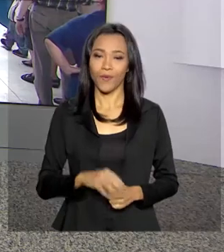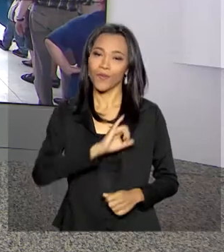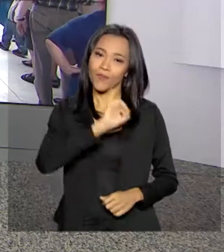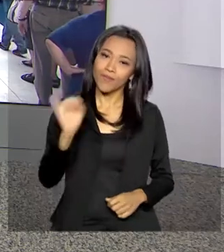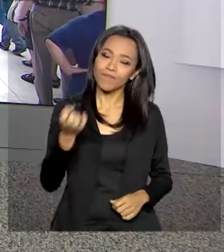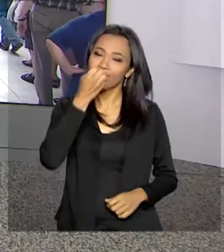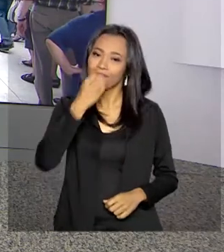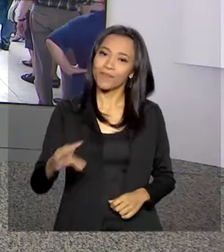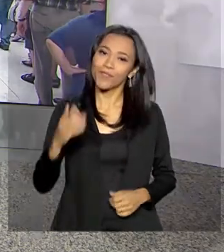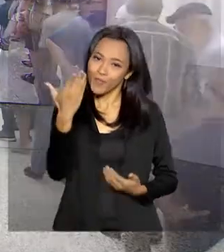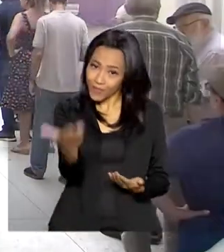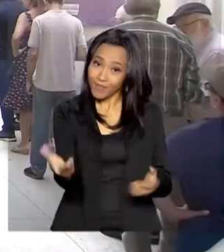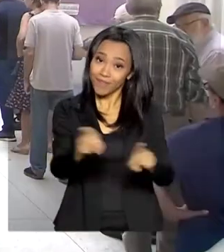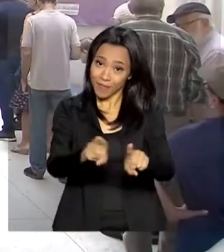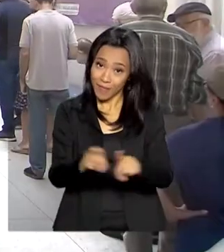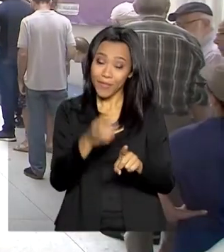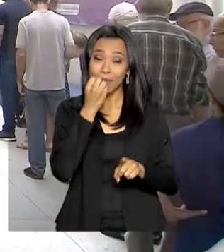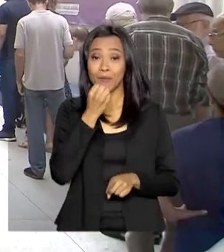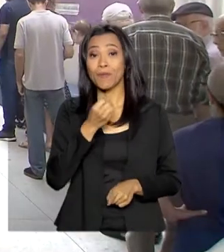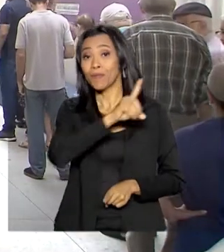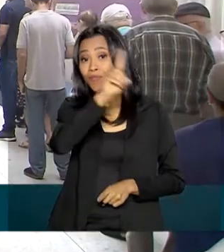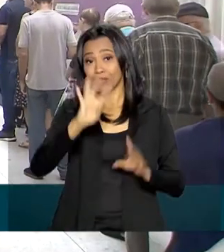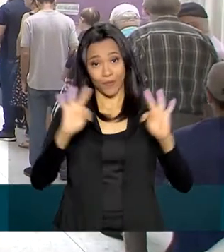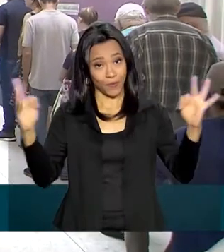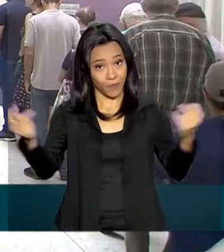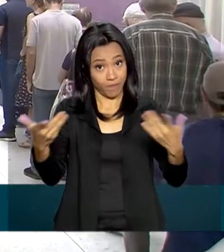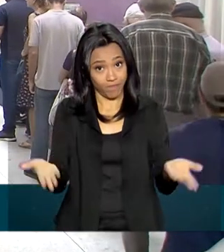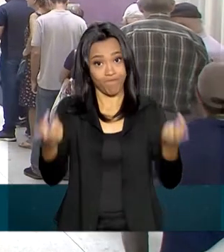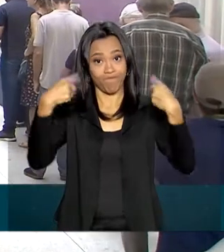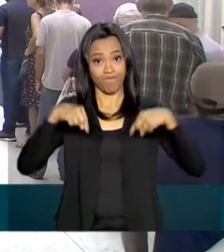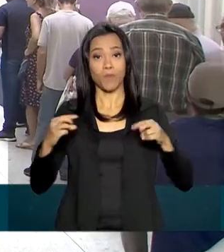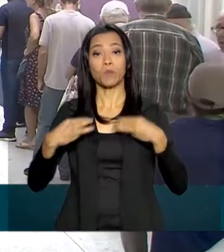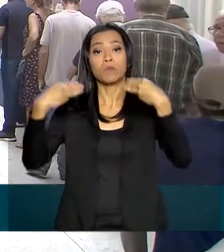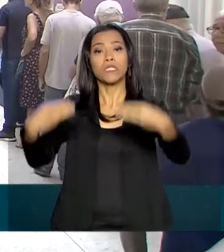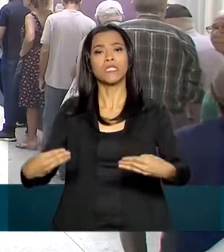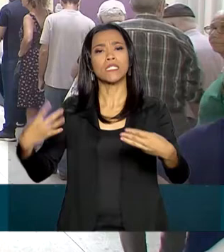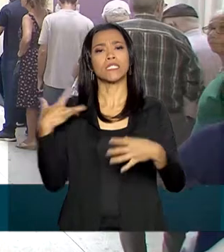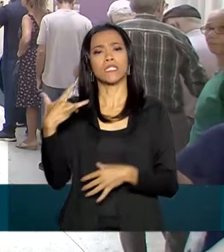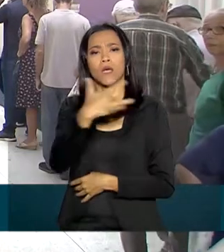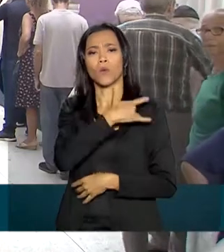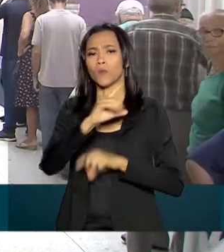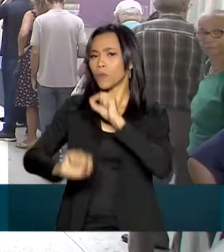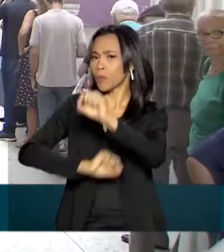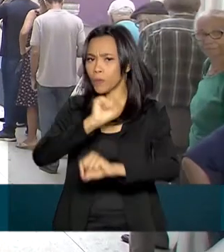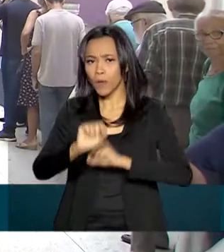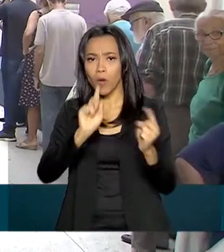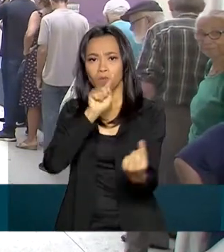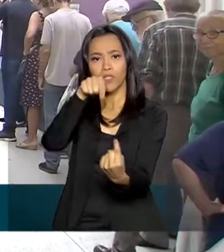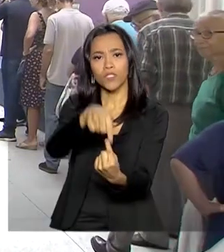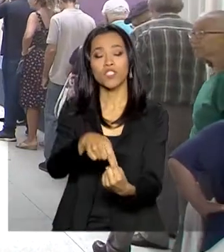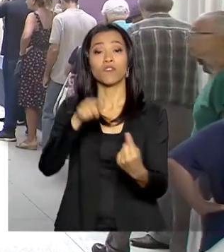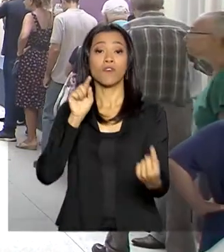Oi, Carla, bom dia para você também. Bom dia a todos. O Ministério da Saúde tem como previsão vacinar